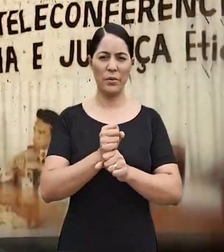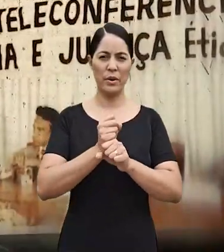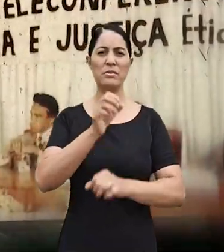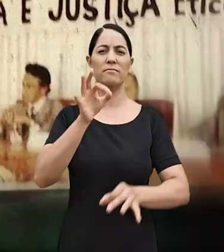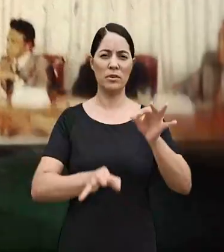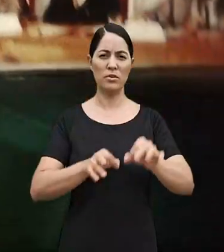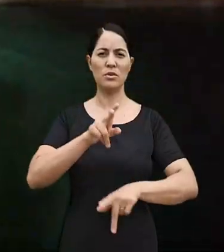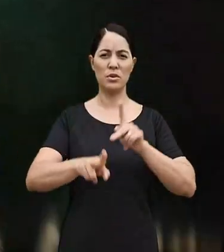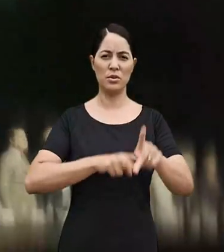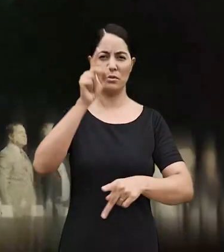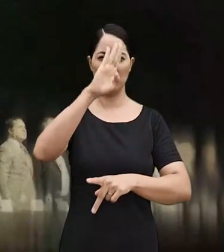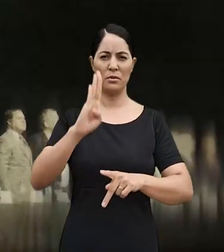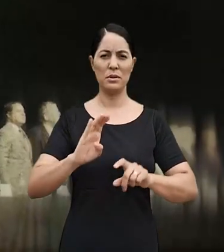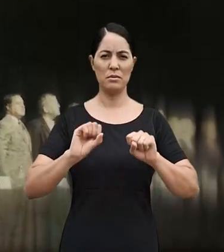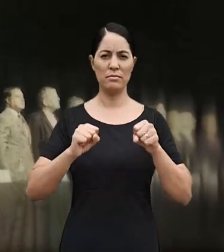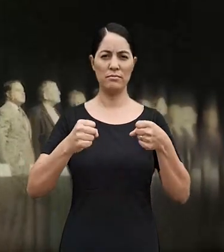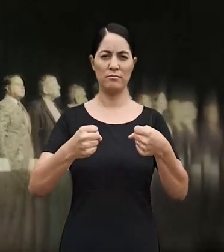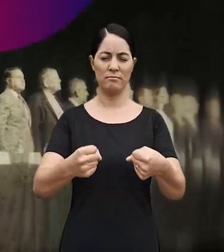da justiça e do povo brasileiro.